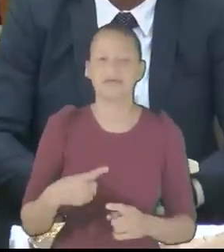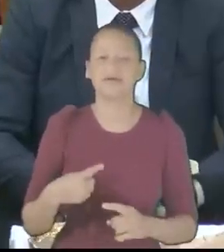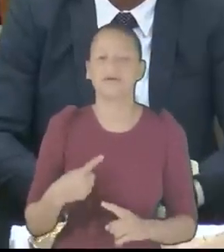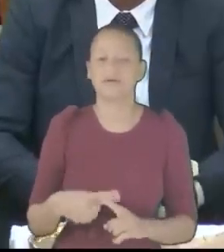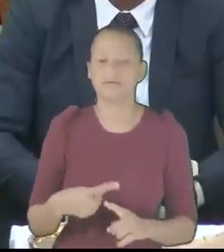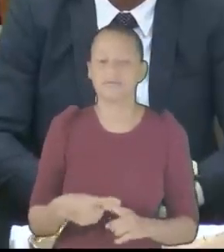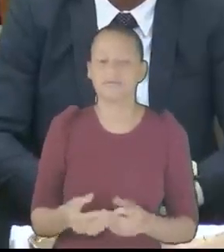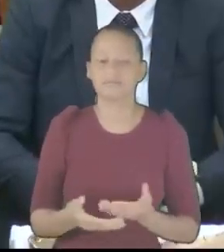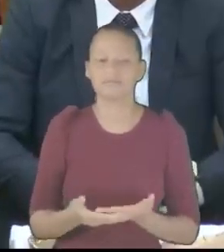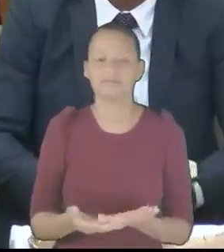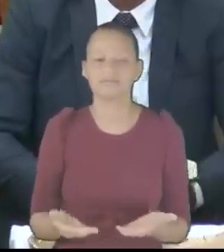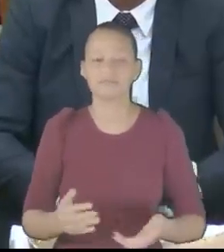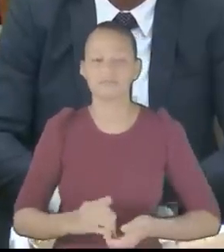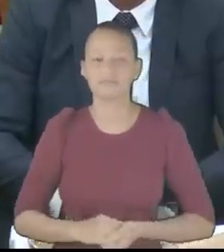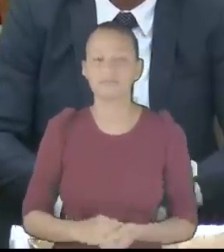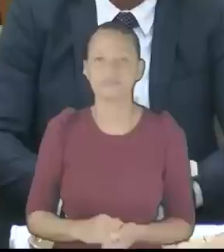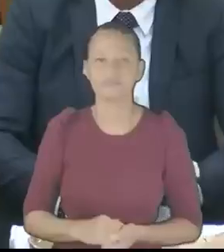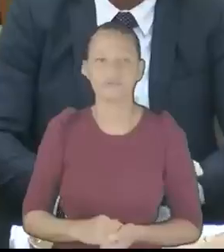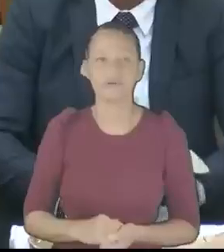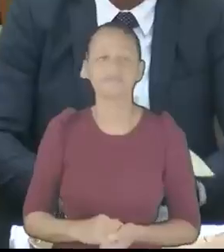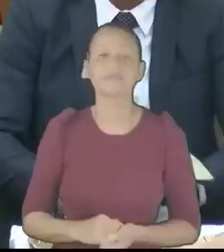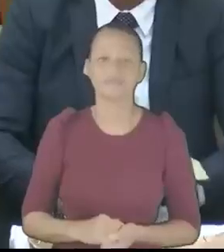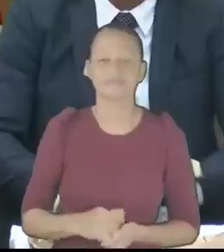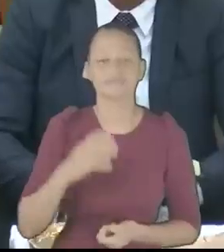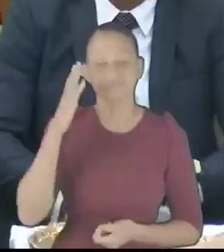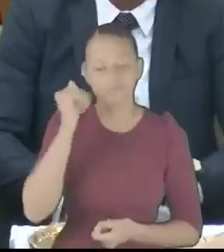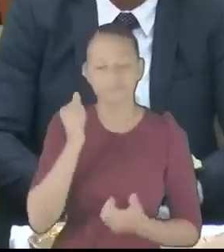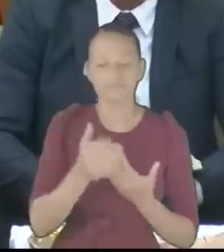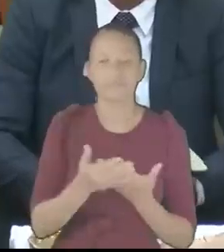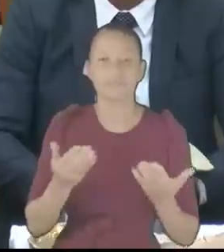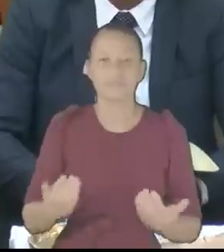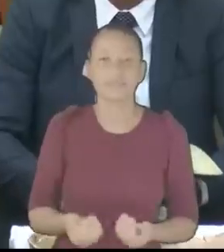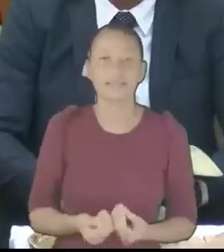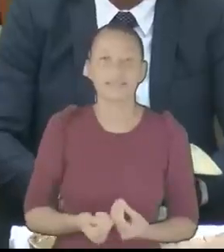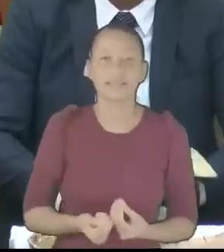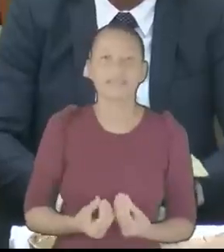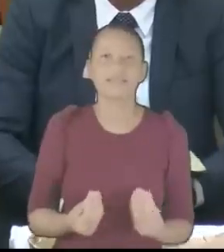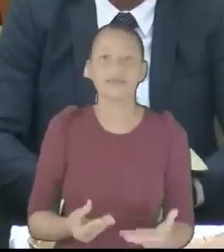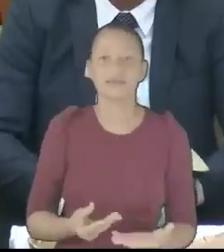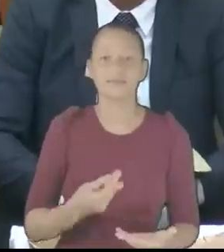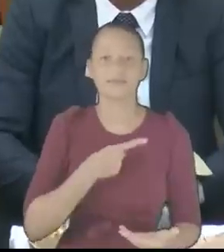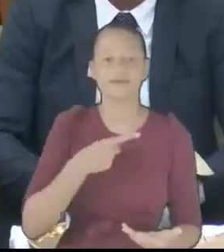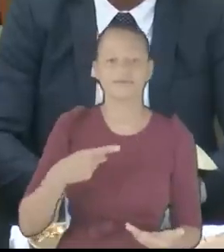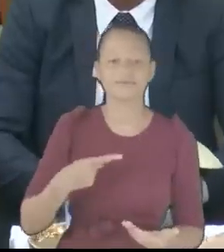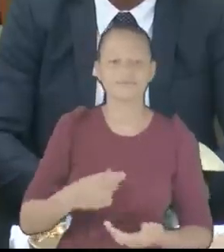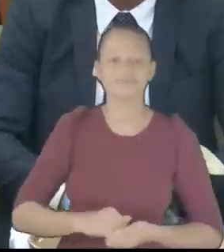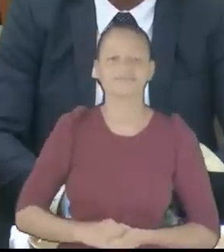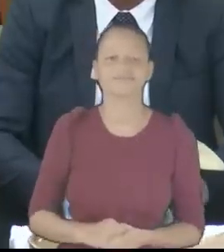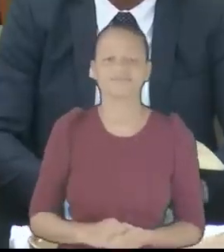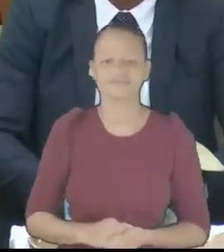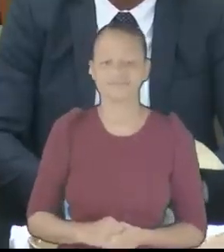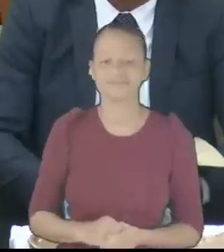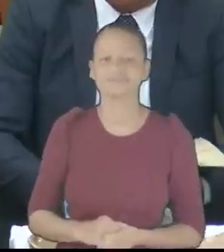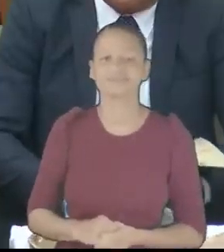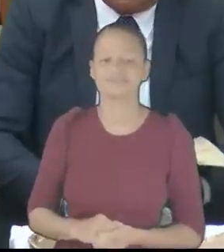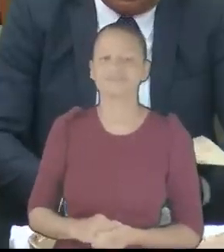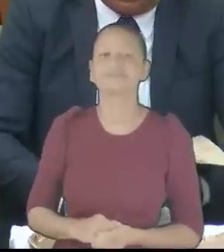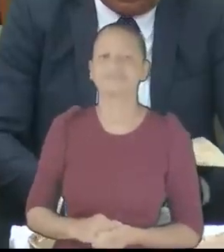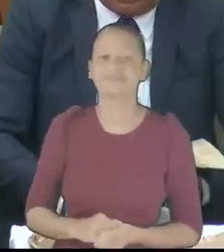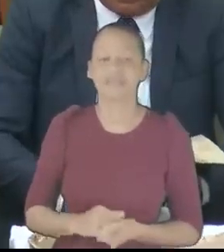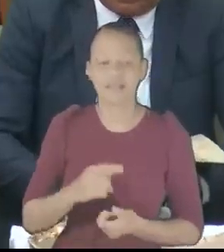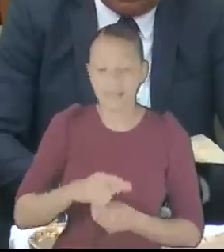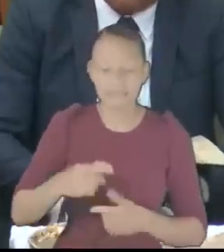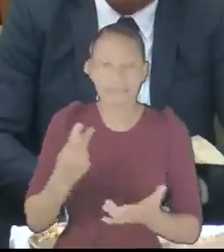perigo pregar para esse povo hoje em dia, porque eles são sabidos, glória a Deus. E se o pastor farrapar em alguma coisa, aparece um meme